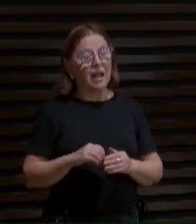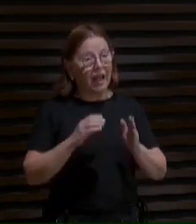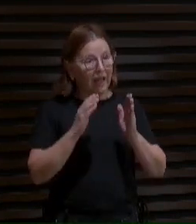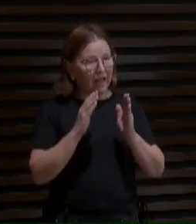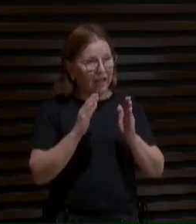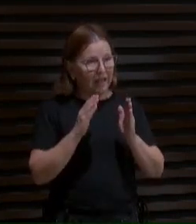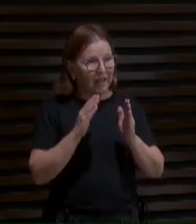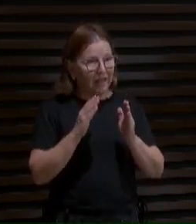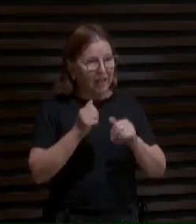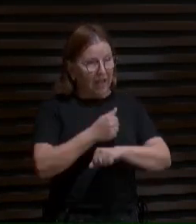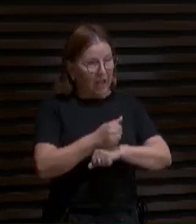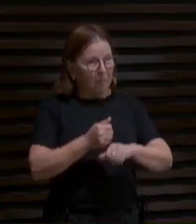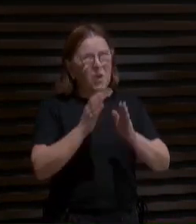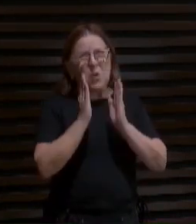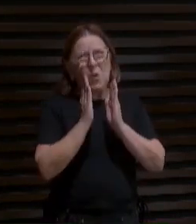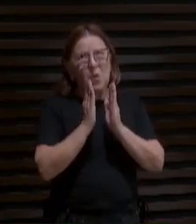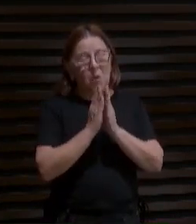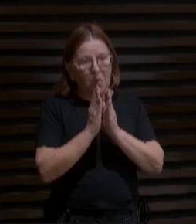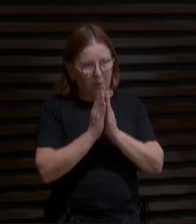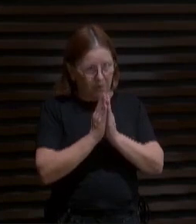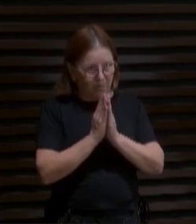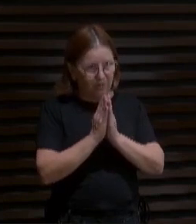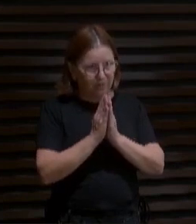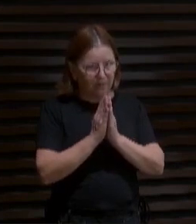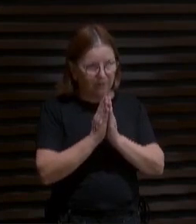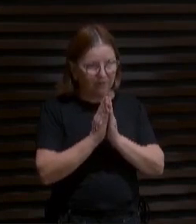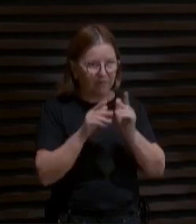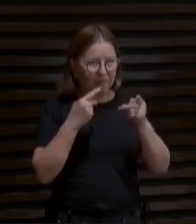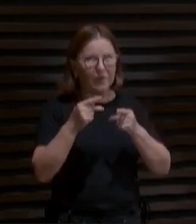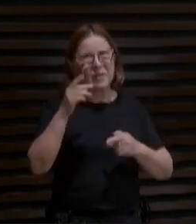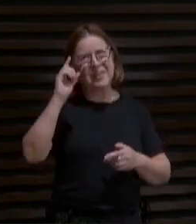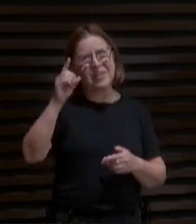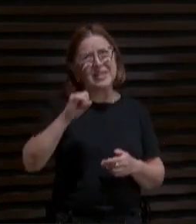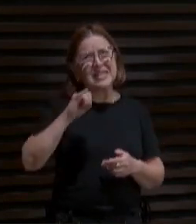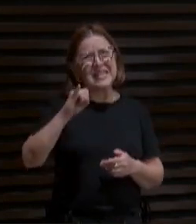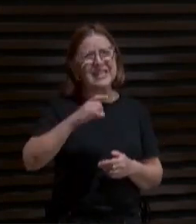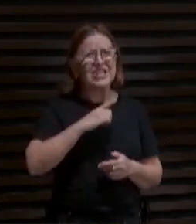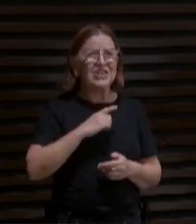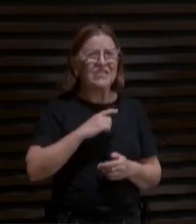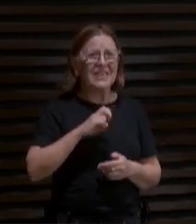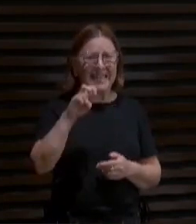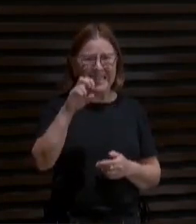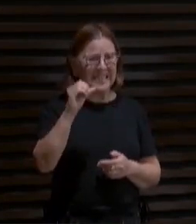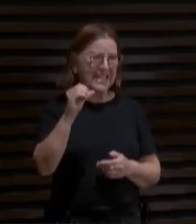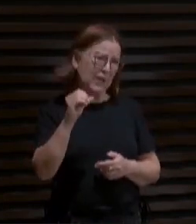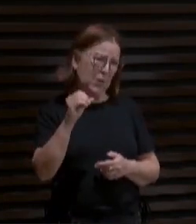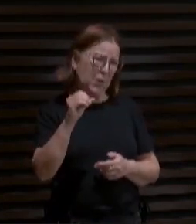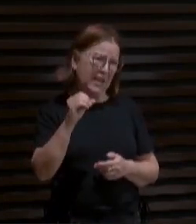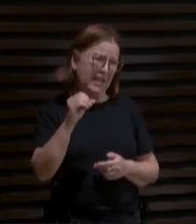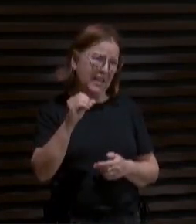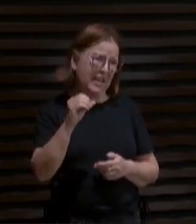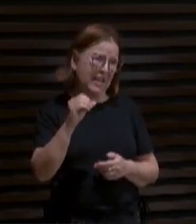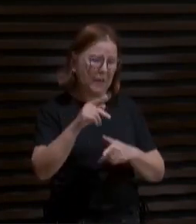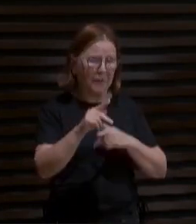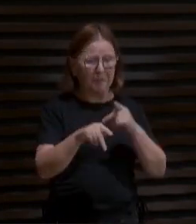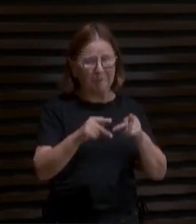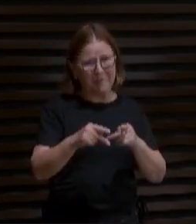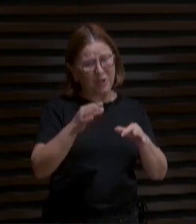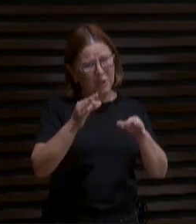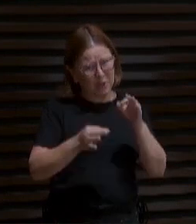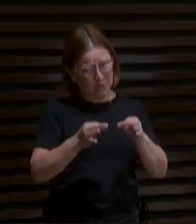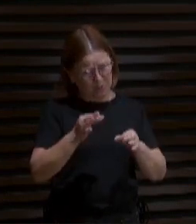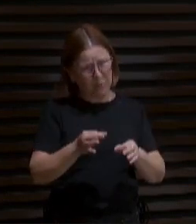cidade, Deus não iria, Deus disse, não destrua. Aí ele disse, olha, eu vou ousar 45.